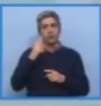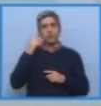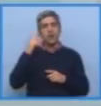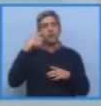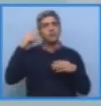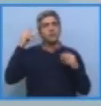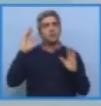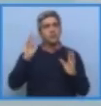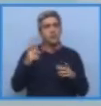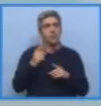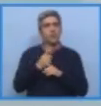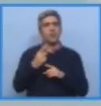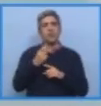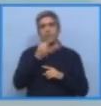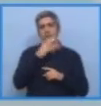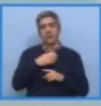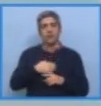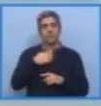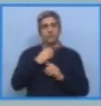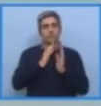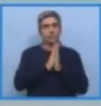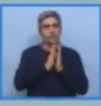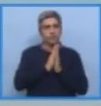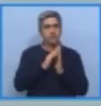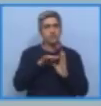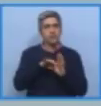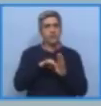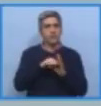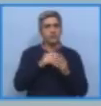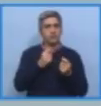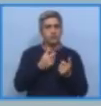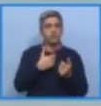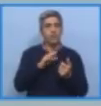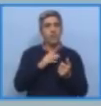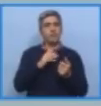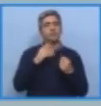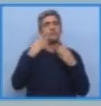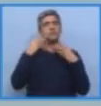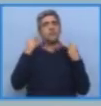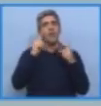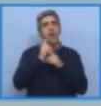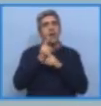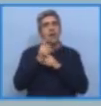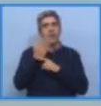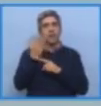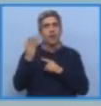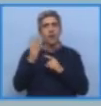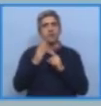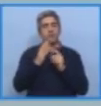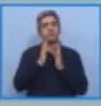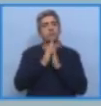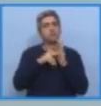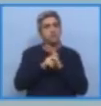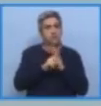uma certa perda do sentido religioso e da participação religiosa, mas a sede espiritual continua muito presente nos homens